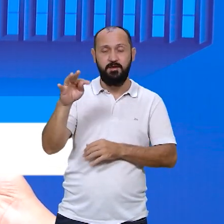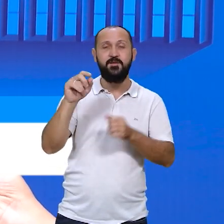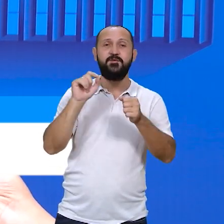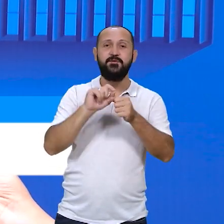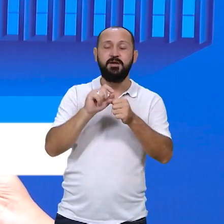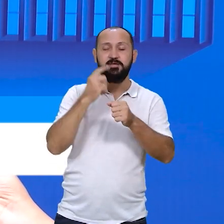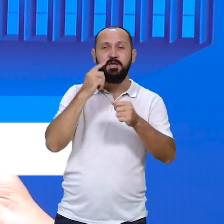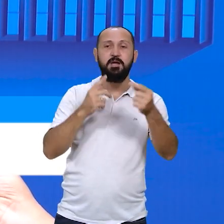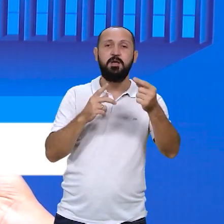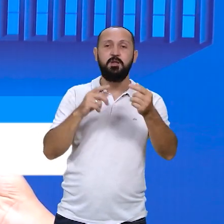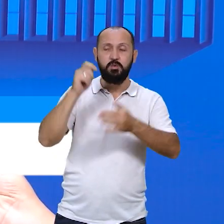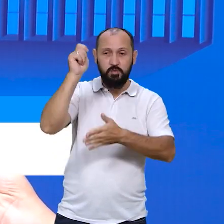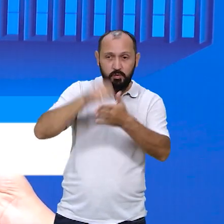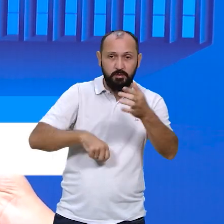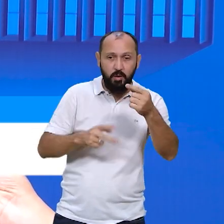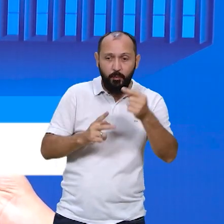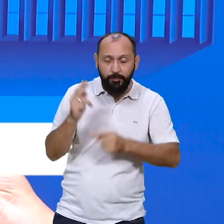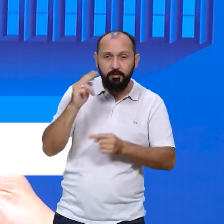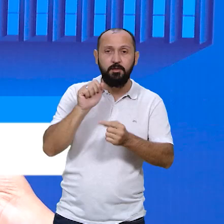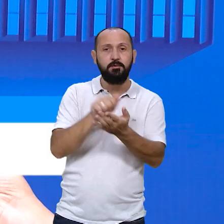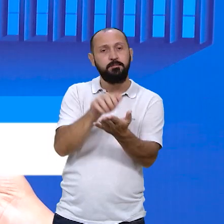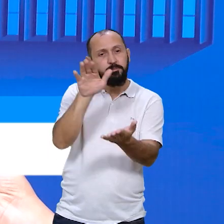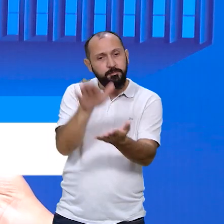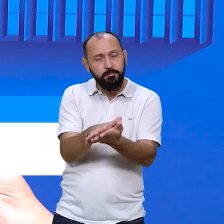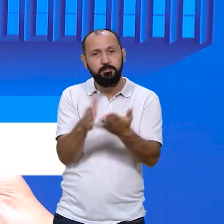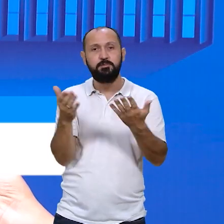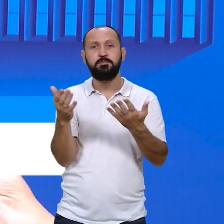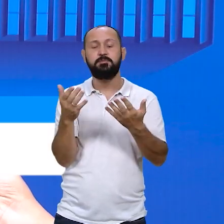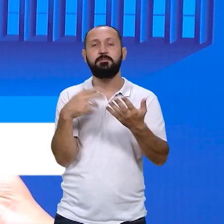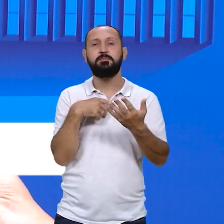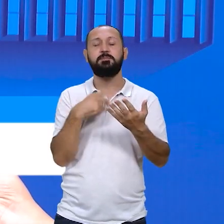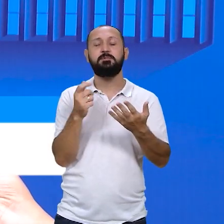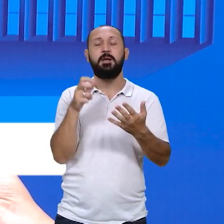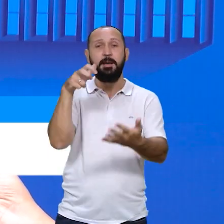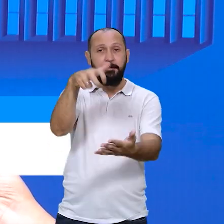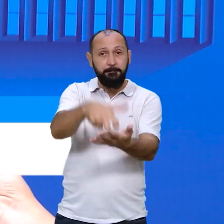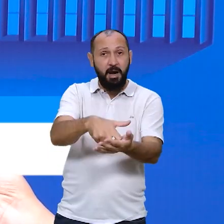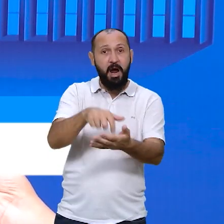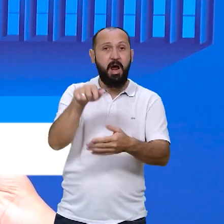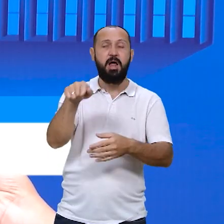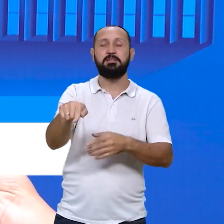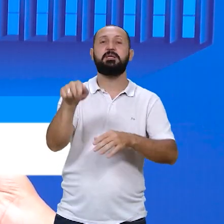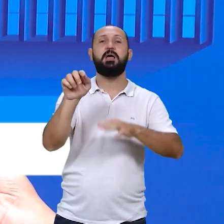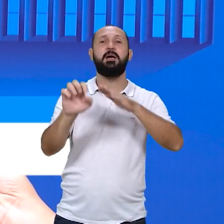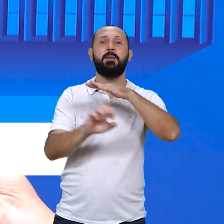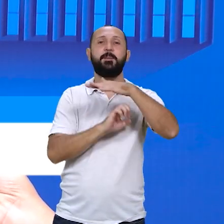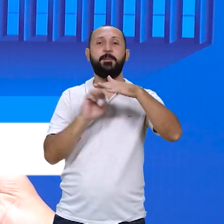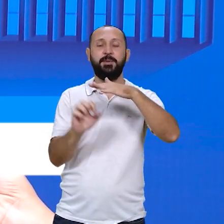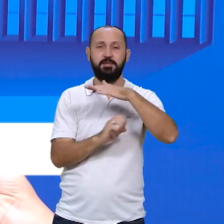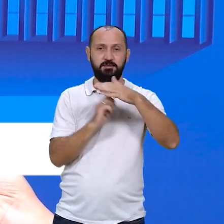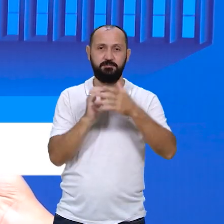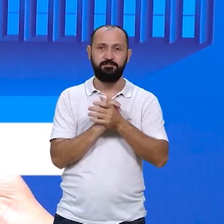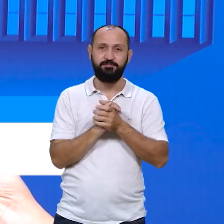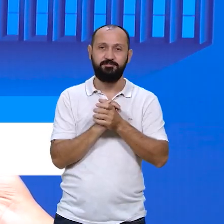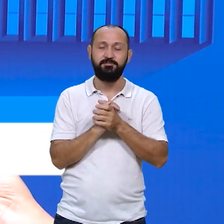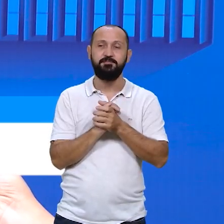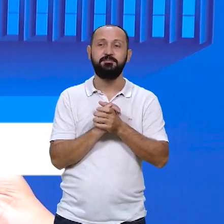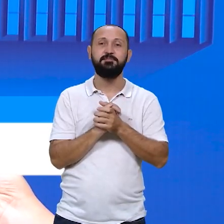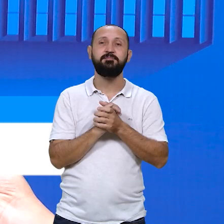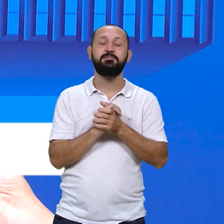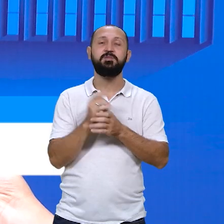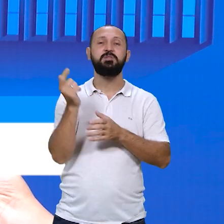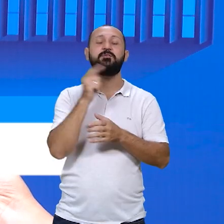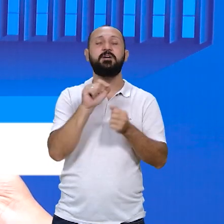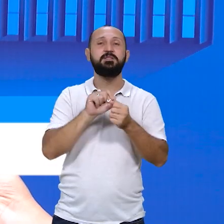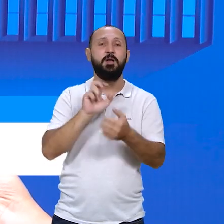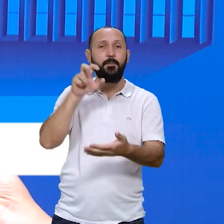e a NTT, ao invés de fazer a sanção do contrato, aplicar multas, aplicar punições a essa concessionária